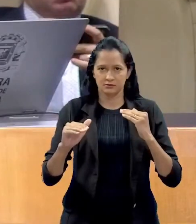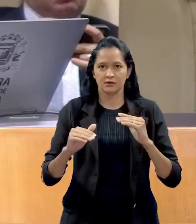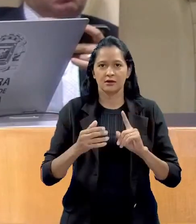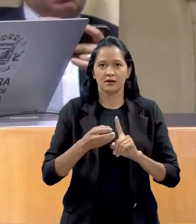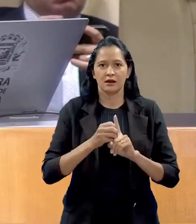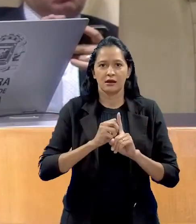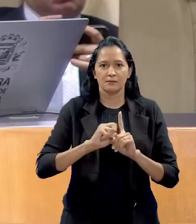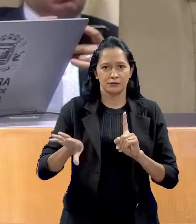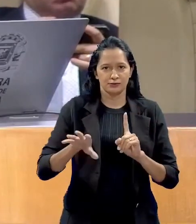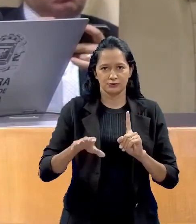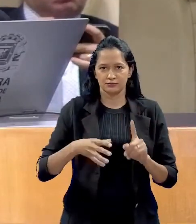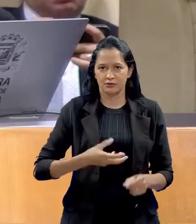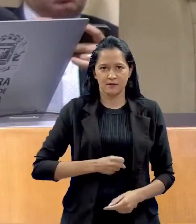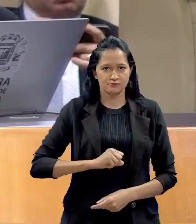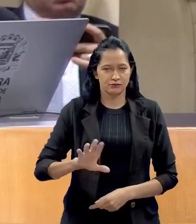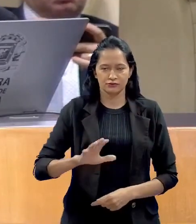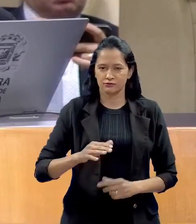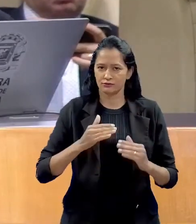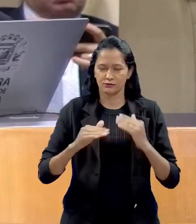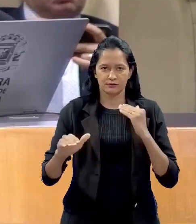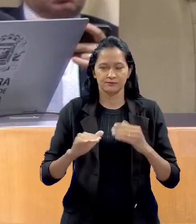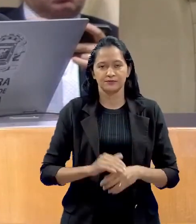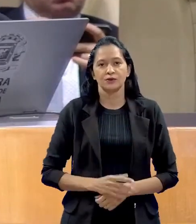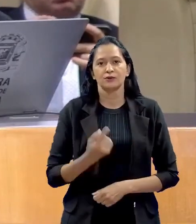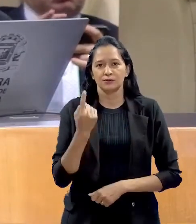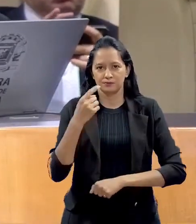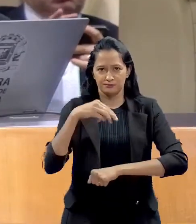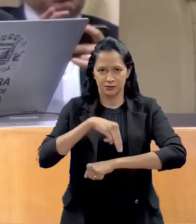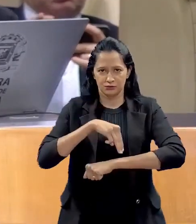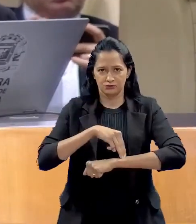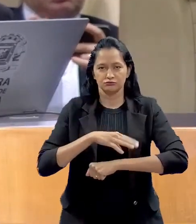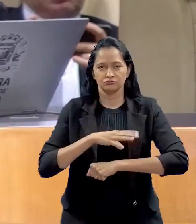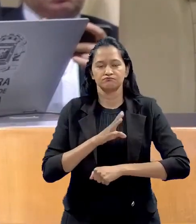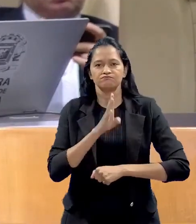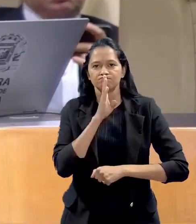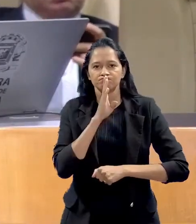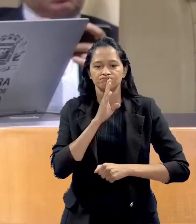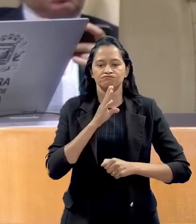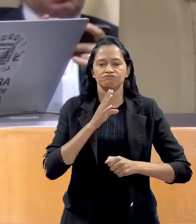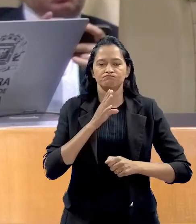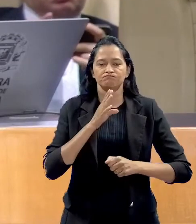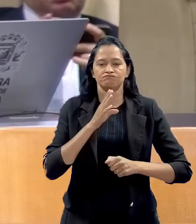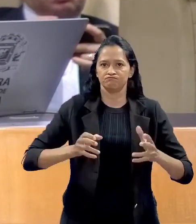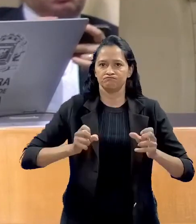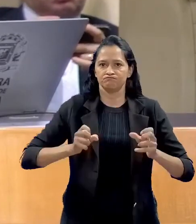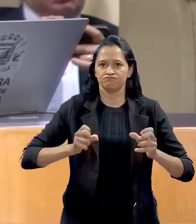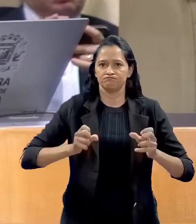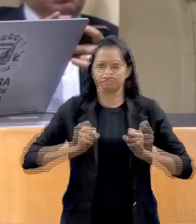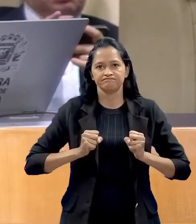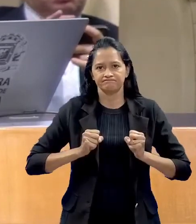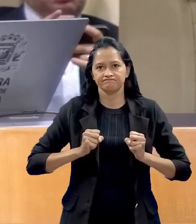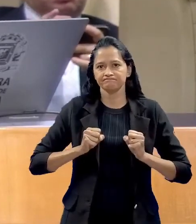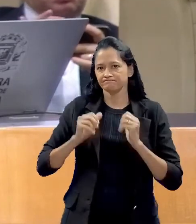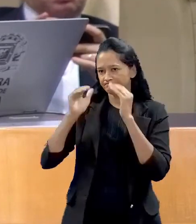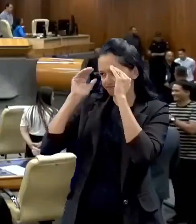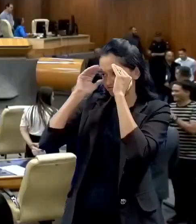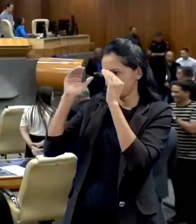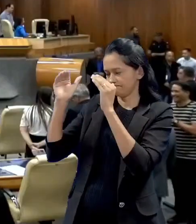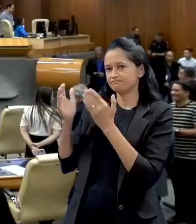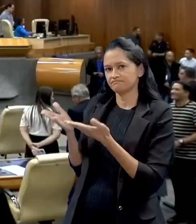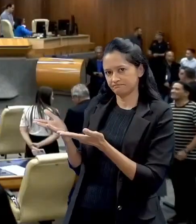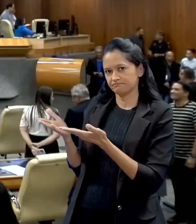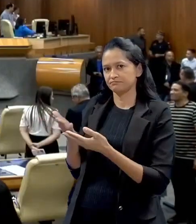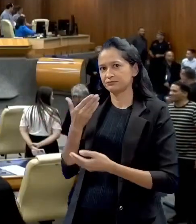Vereador, concedido, então, um minuto de silêncio, a pedido do vereador Leandro Sena.